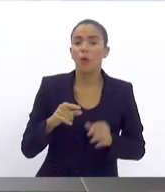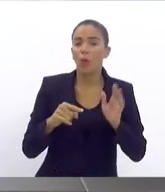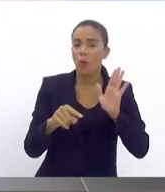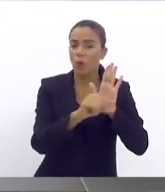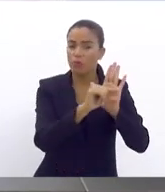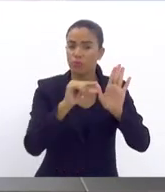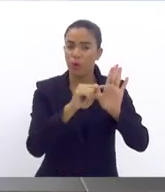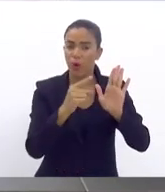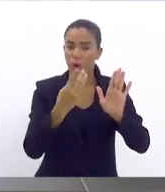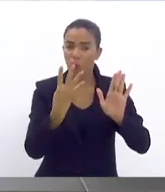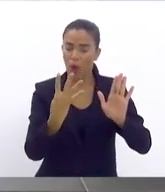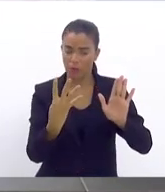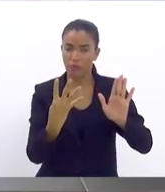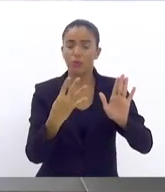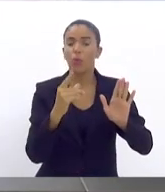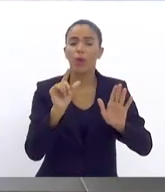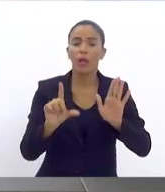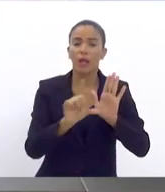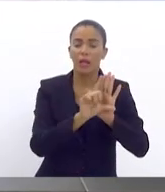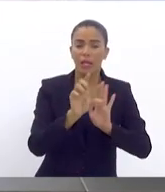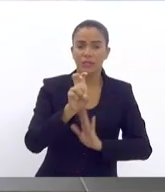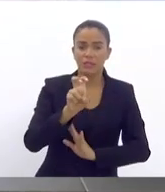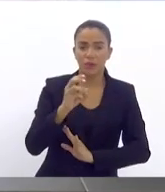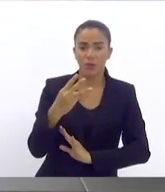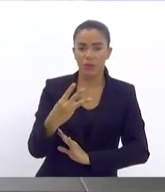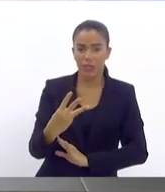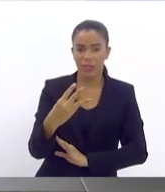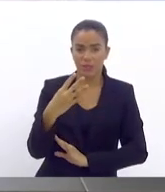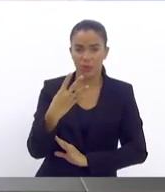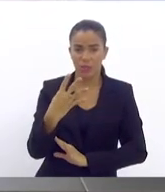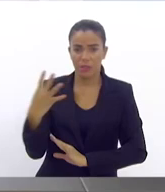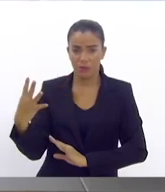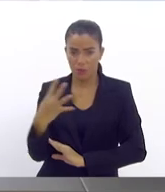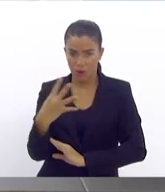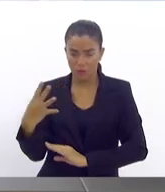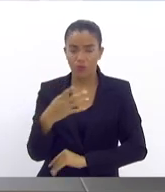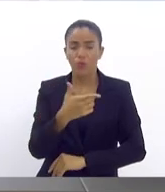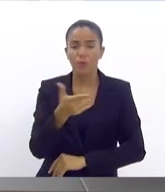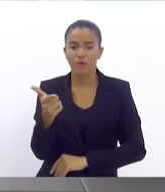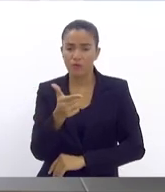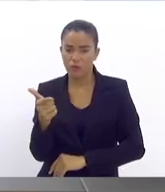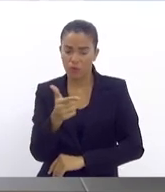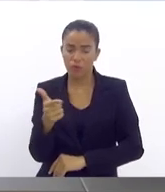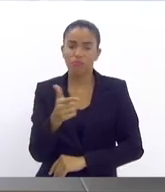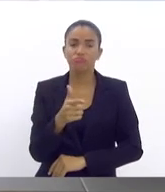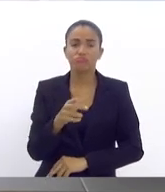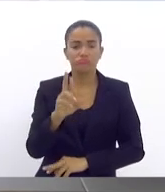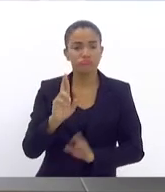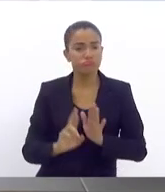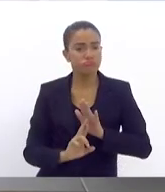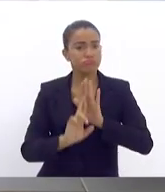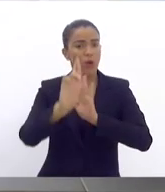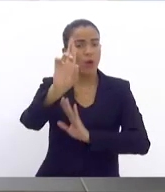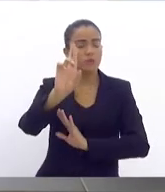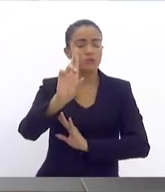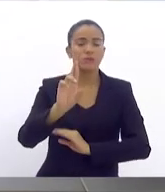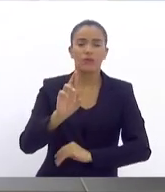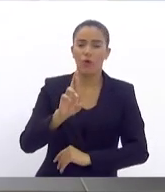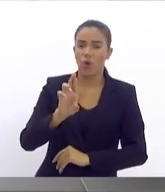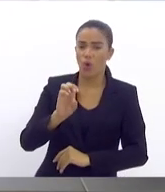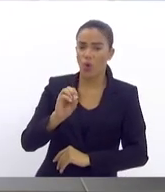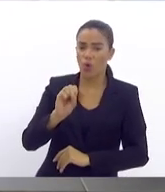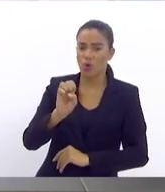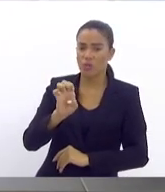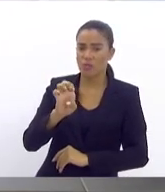da pauta, trata-se da Lei 5344 de 2022, de autoria do deputado Rosenberg Reis, que dispõe sobre